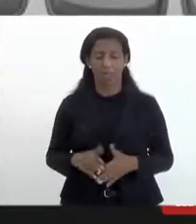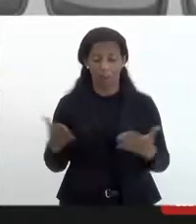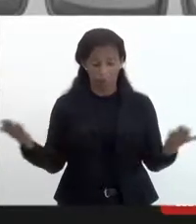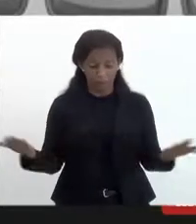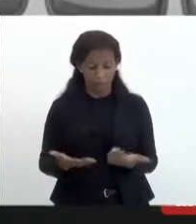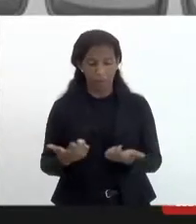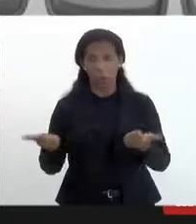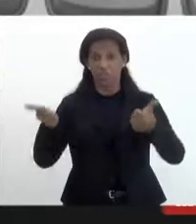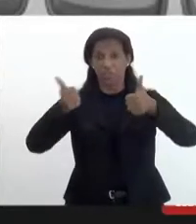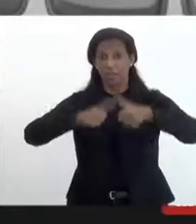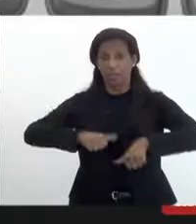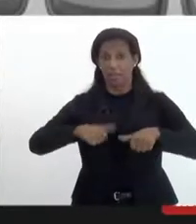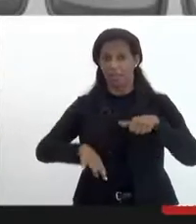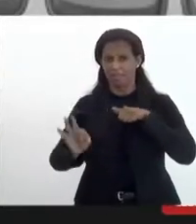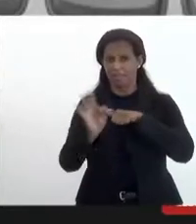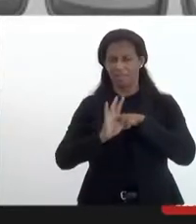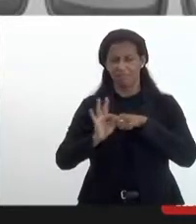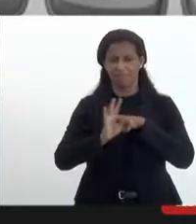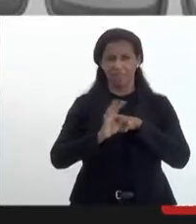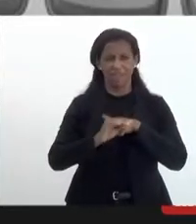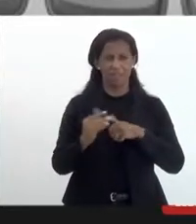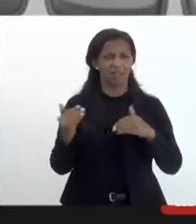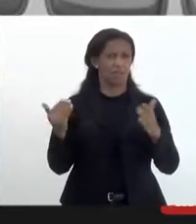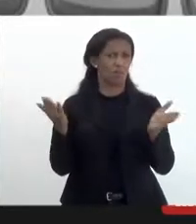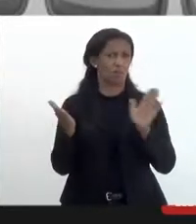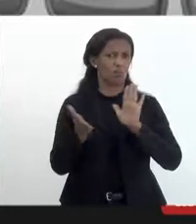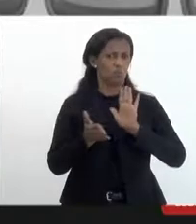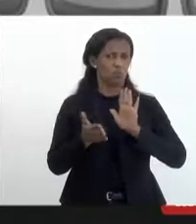análise técnica para viabilizar um acordo.